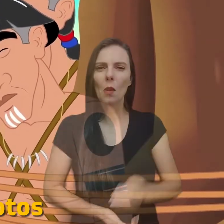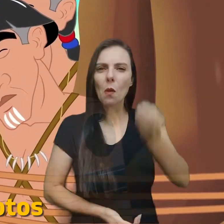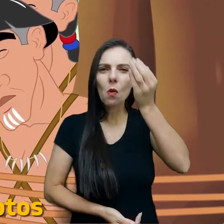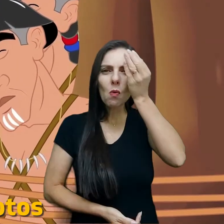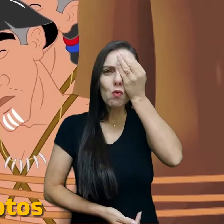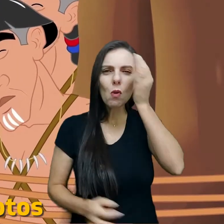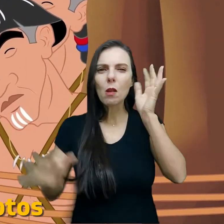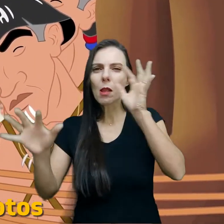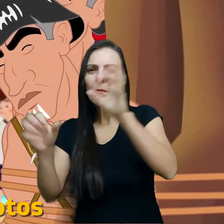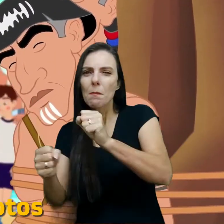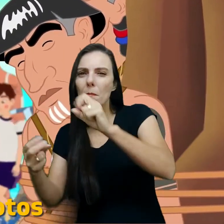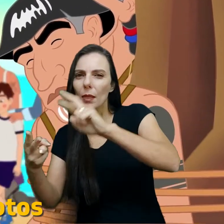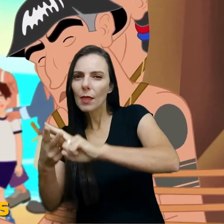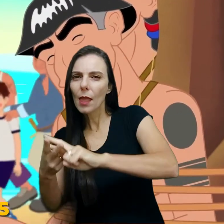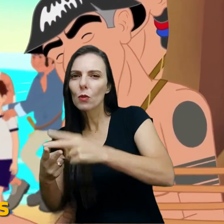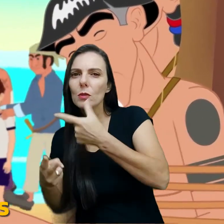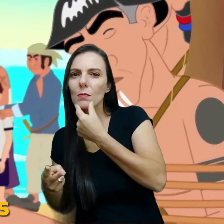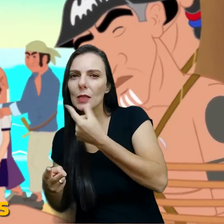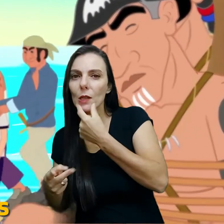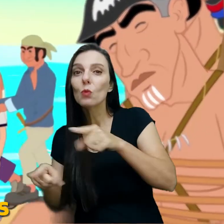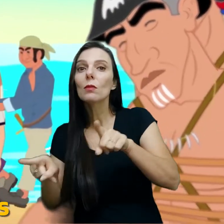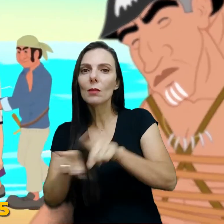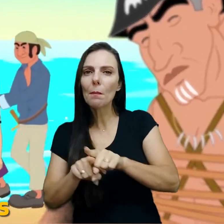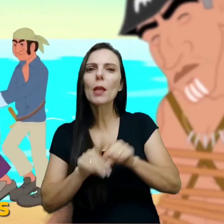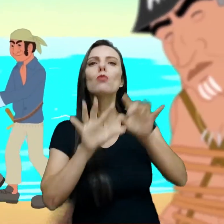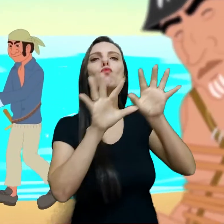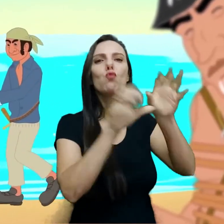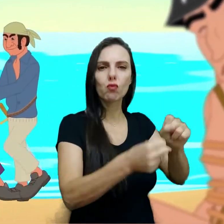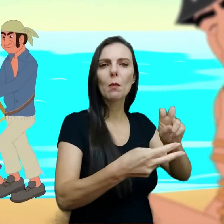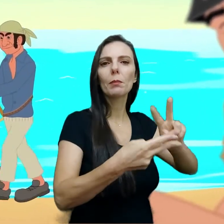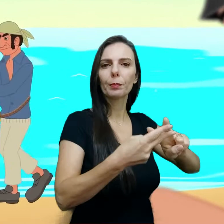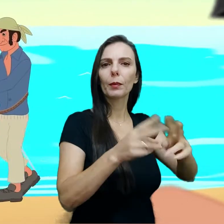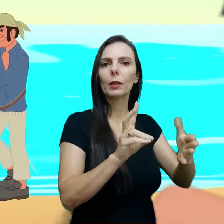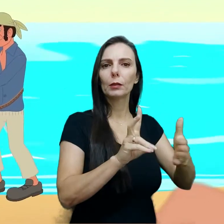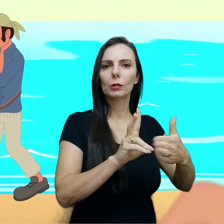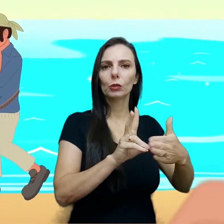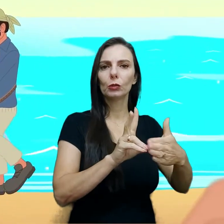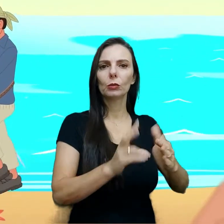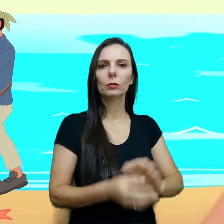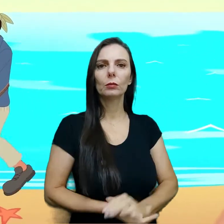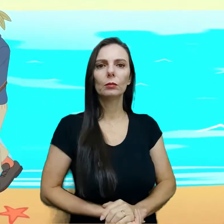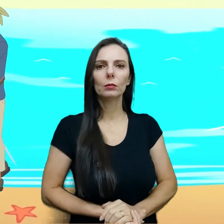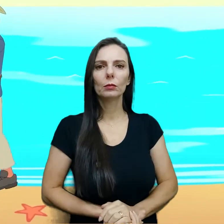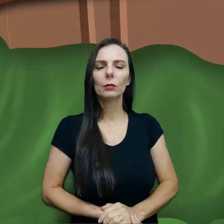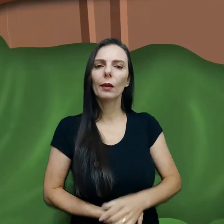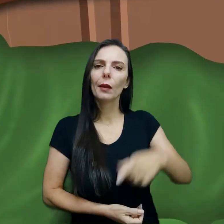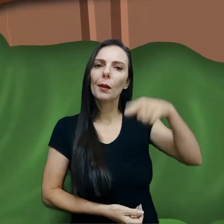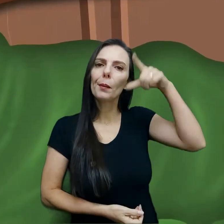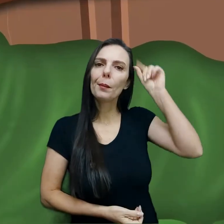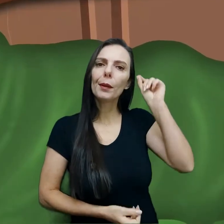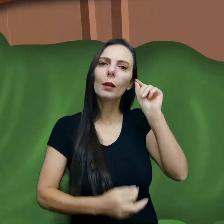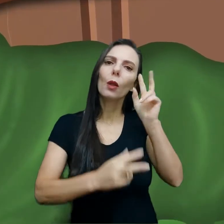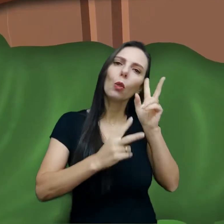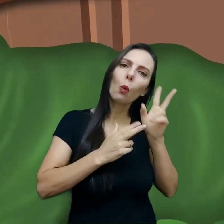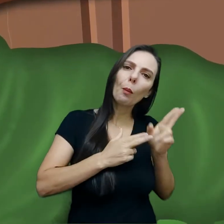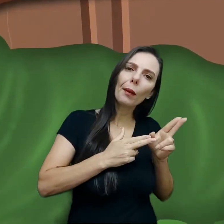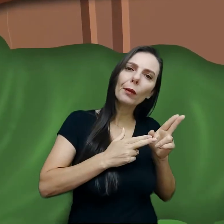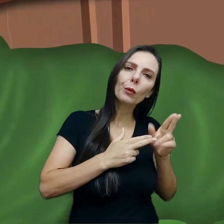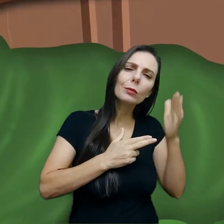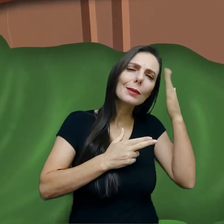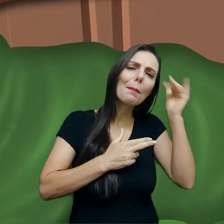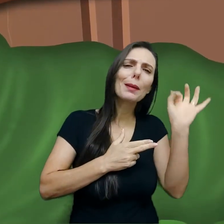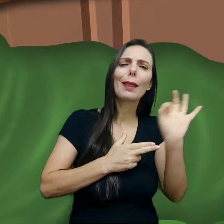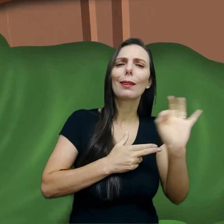Os piratas pegaram os garotos e depois fizeram armadilhas e capturaram os índios. E Peter estava dormindo,